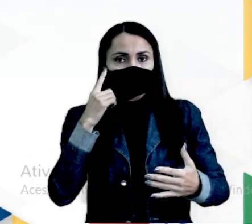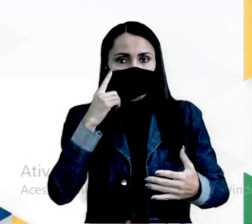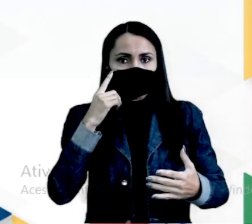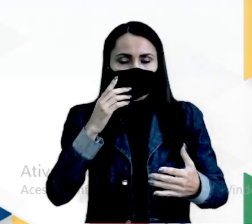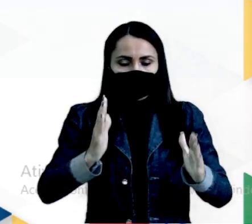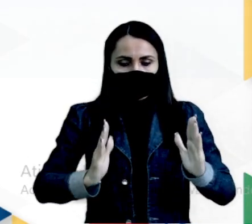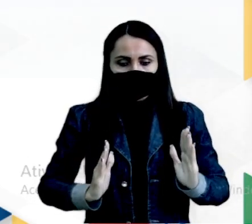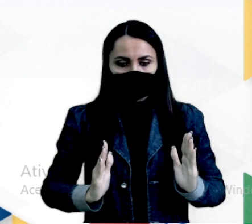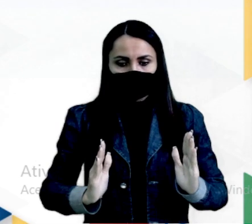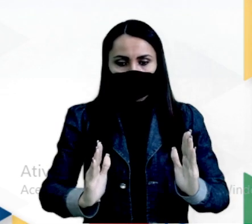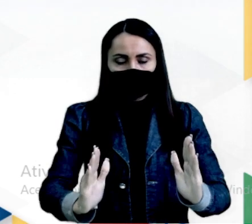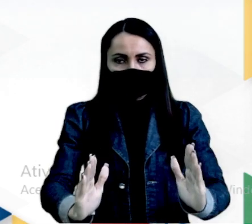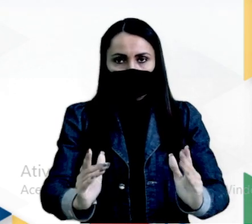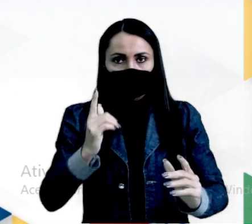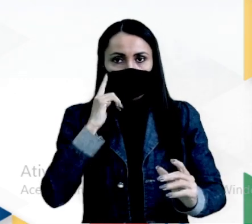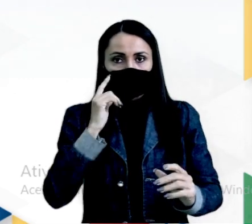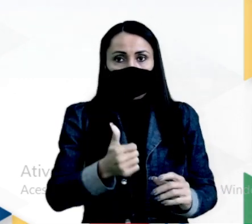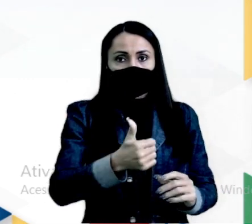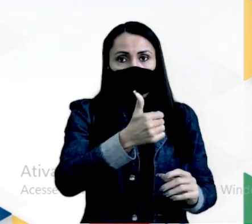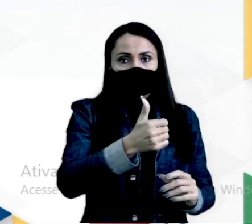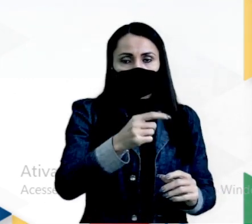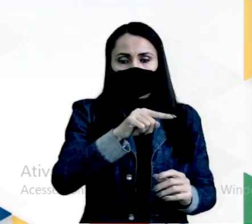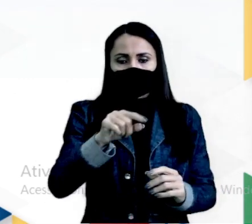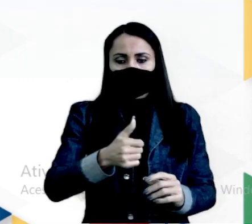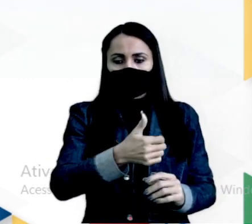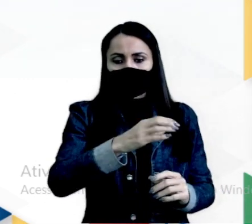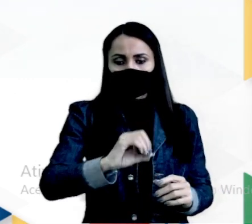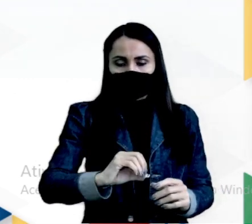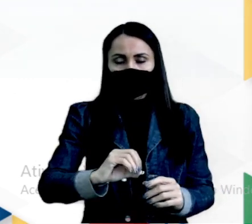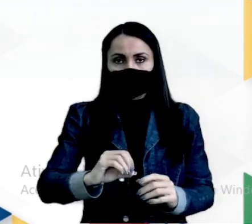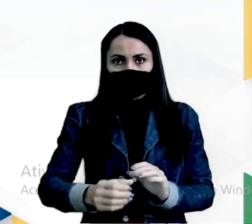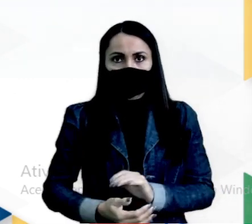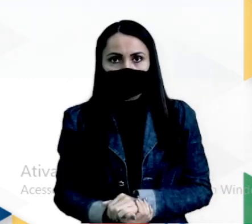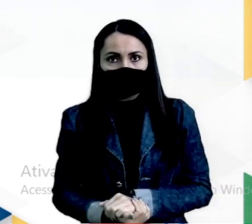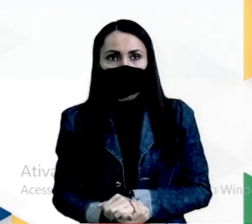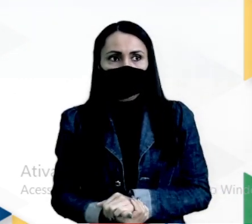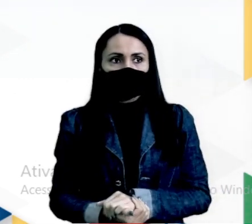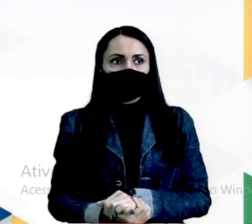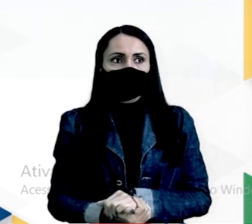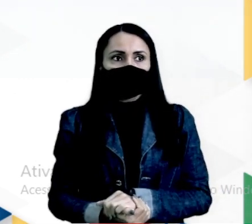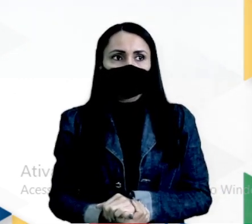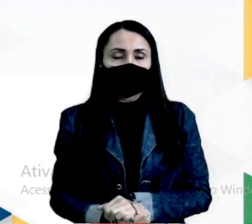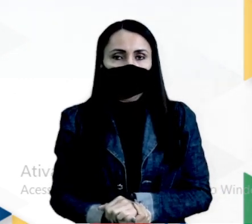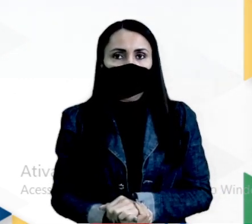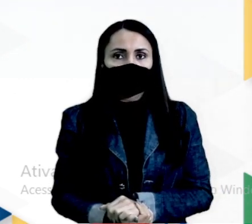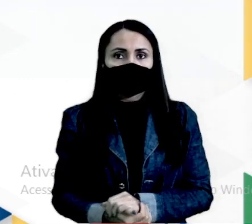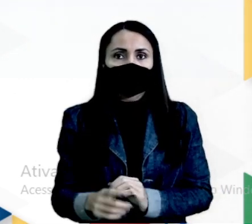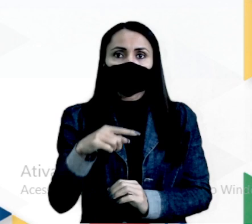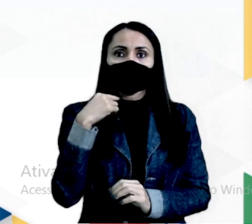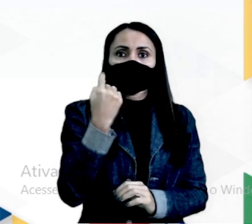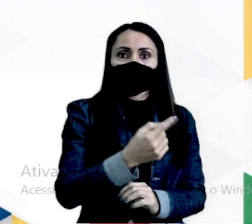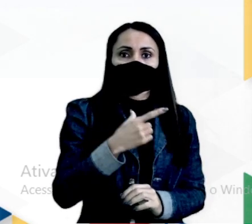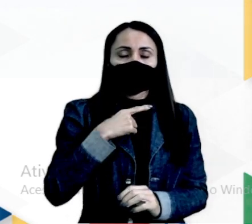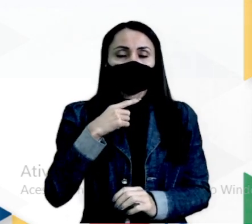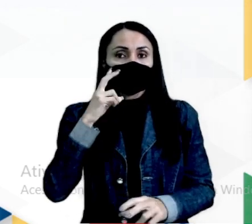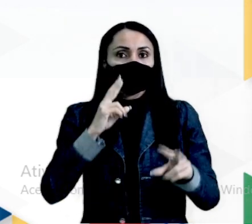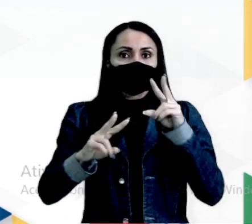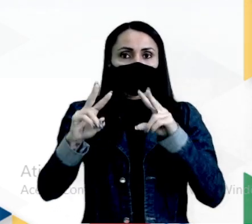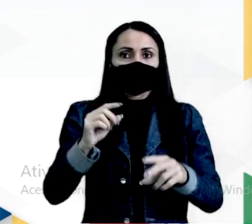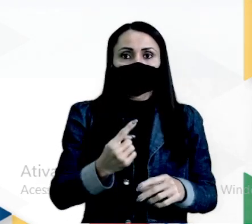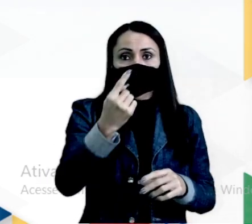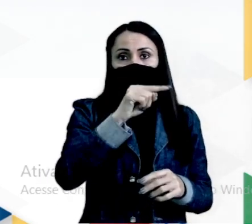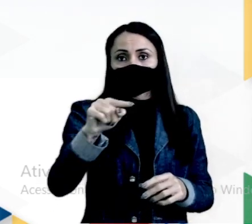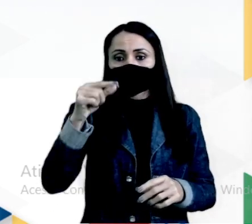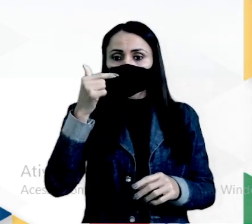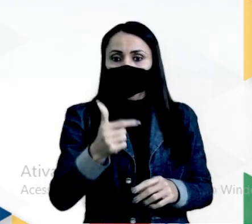todo tem 1 por 10 e a gente só está olhando 1 por 2, tá? Nós temos uma visão de 1 por 2, mas ele